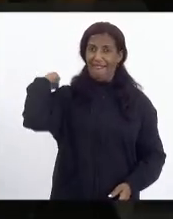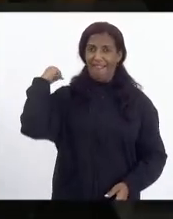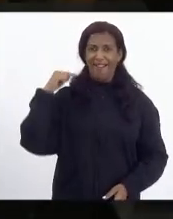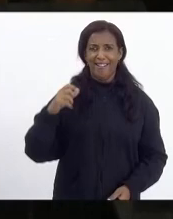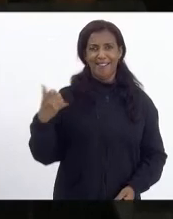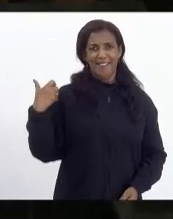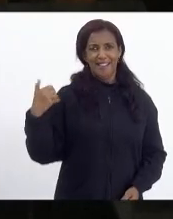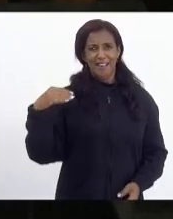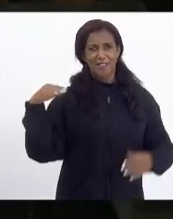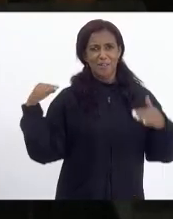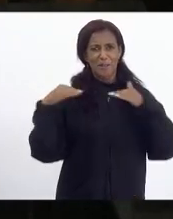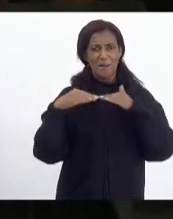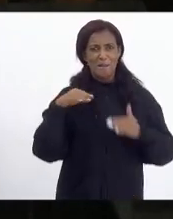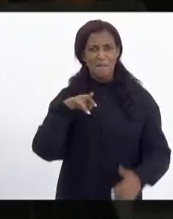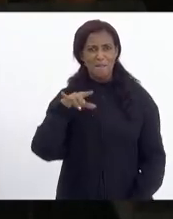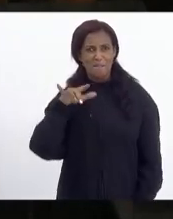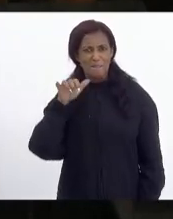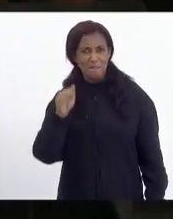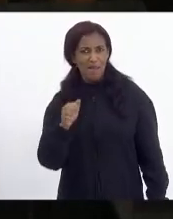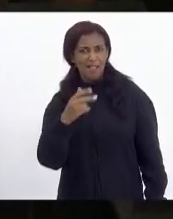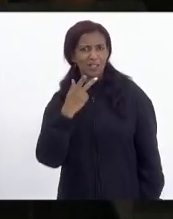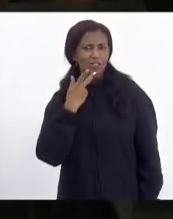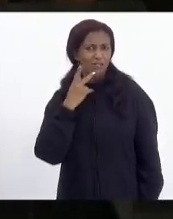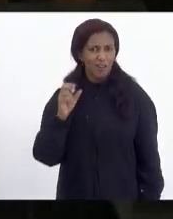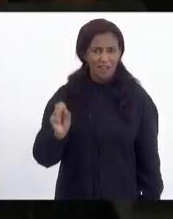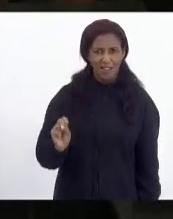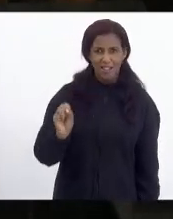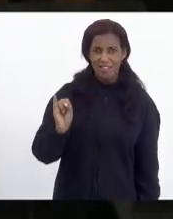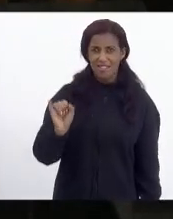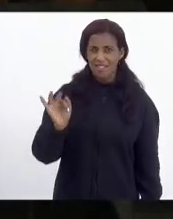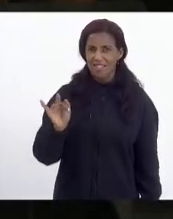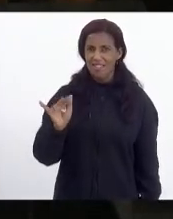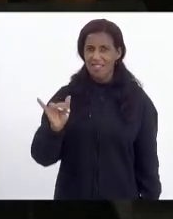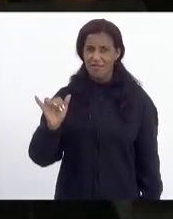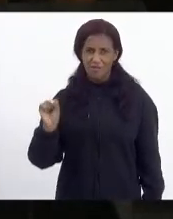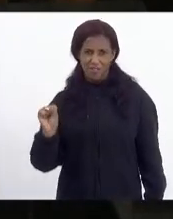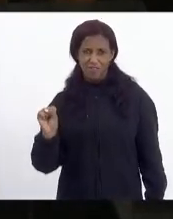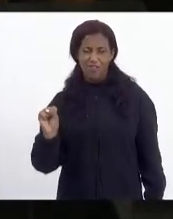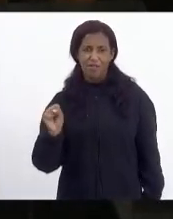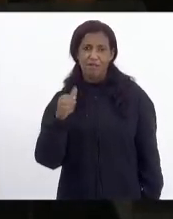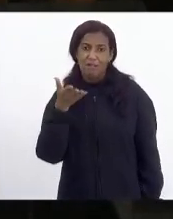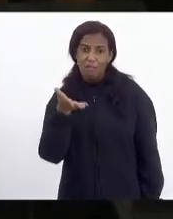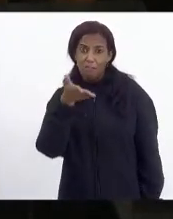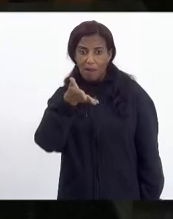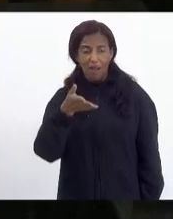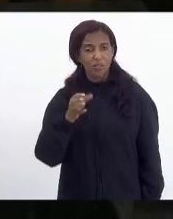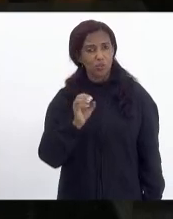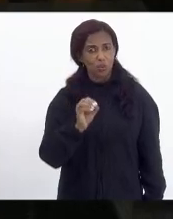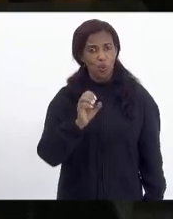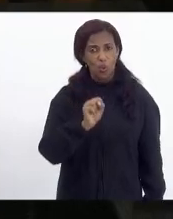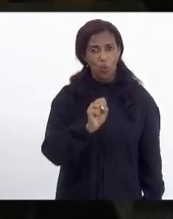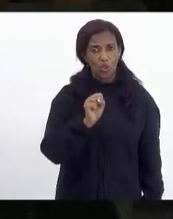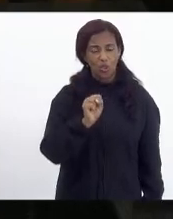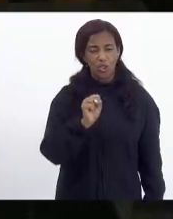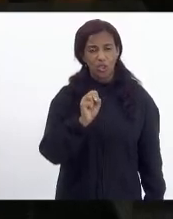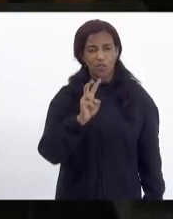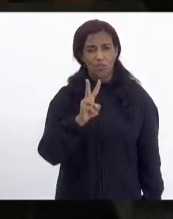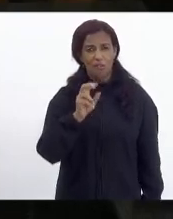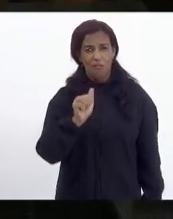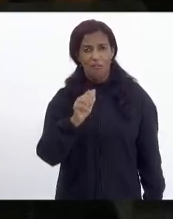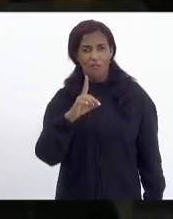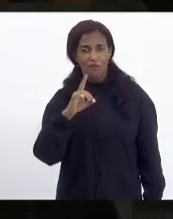mas para resgatar sua doença horrorosa chamada sífilis mas é o Valdo Cruz